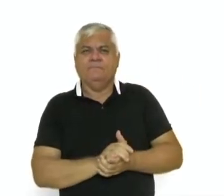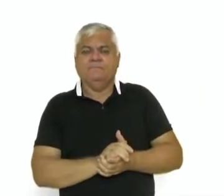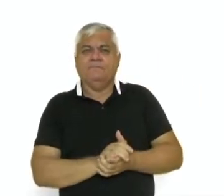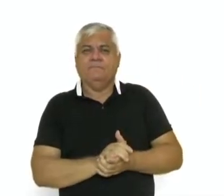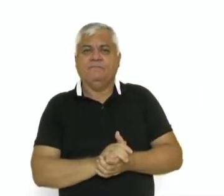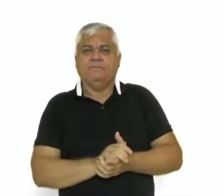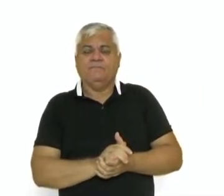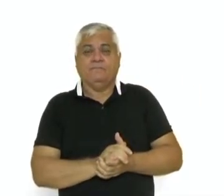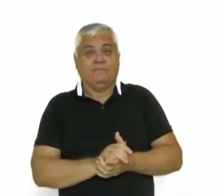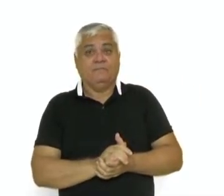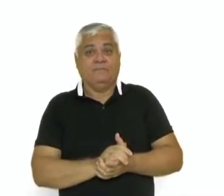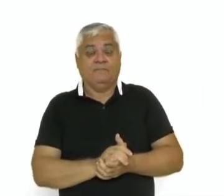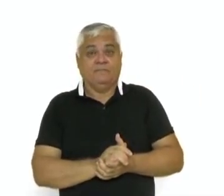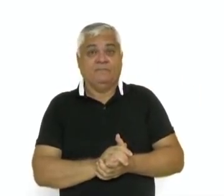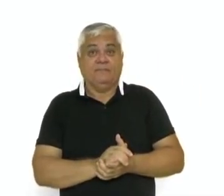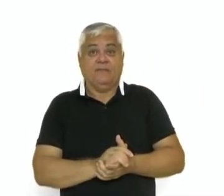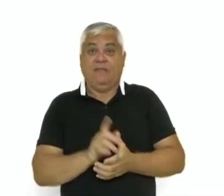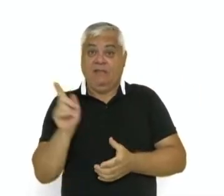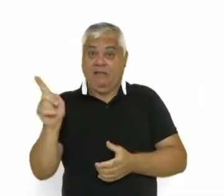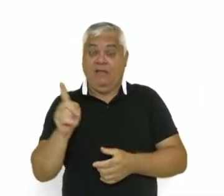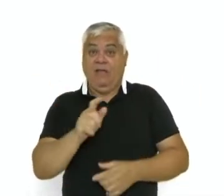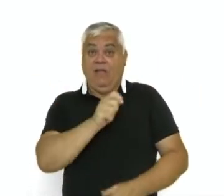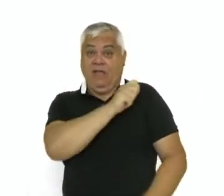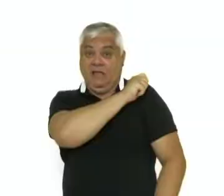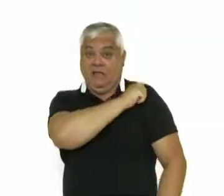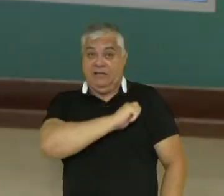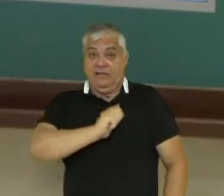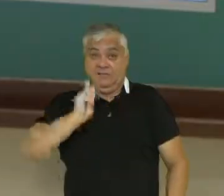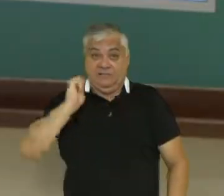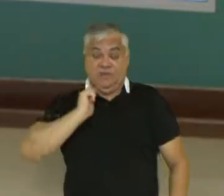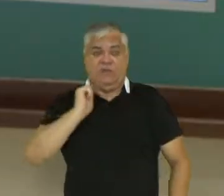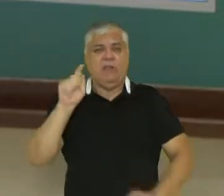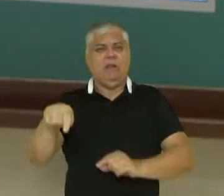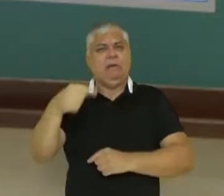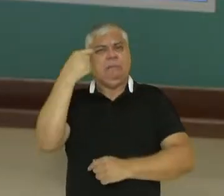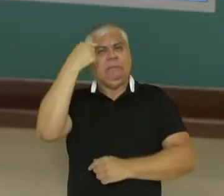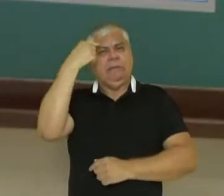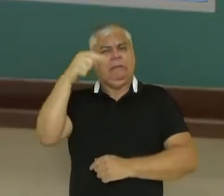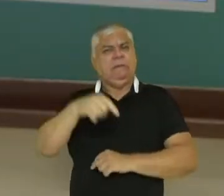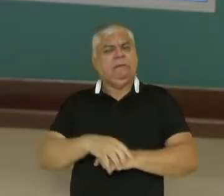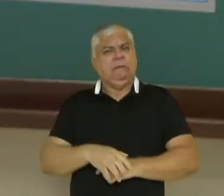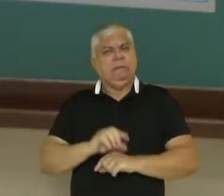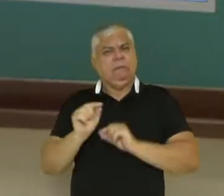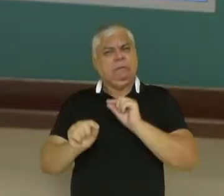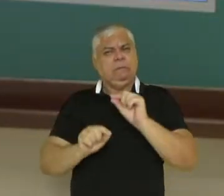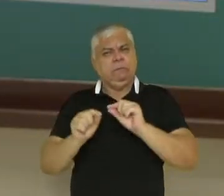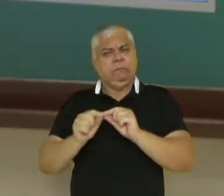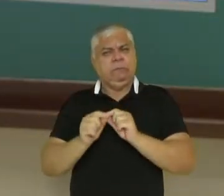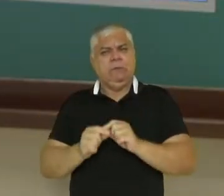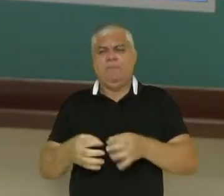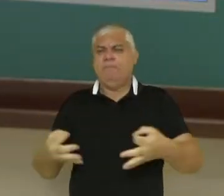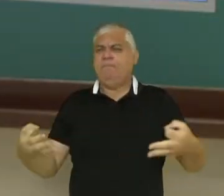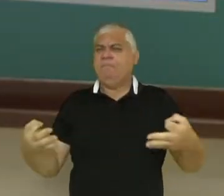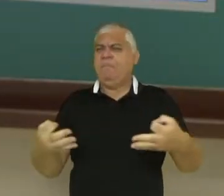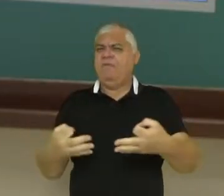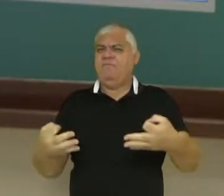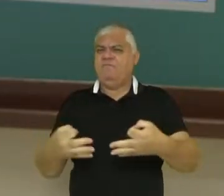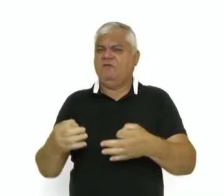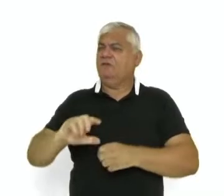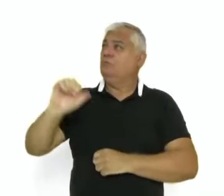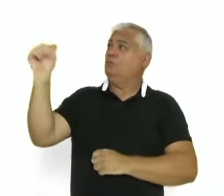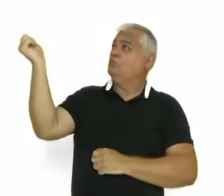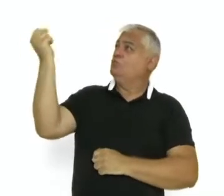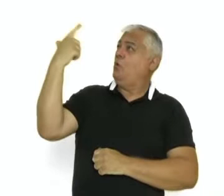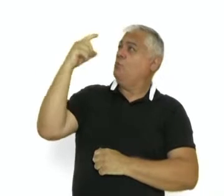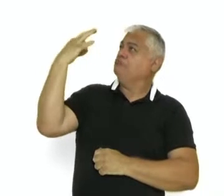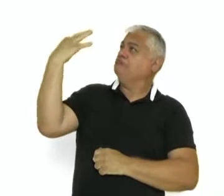Para Aristóteles, o céu era perfeito, era a perfeição, melhor dizendo, e a terra, a corrupção. O